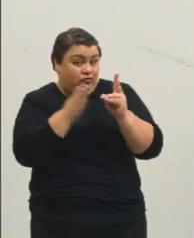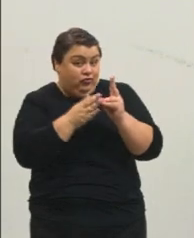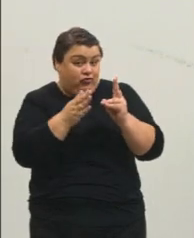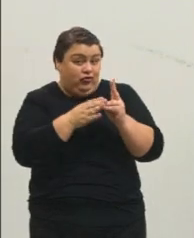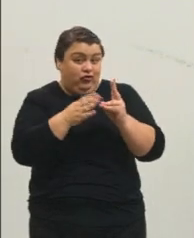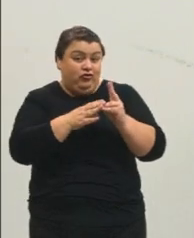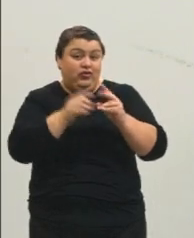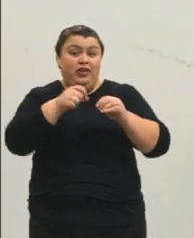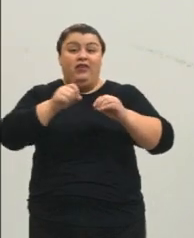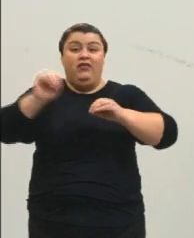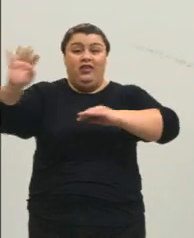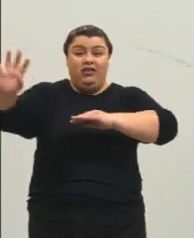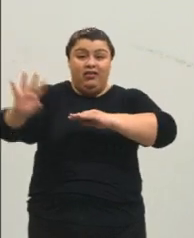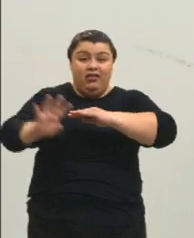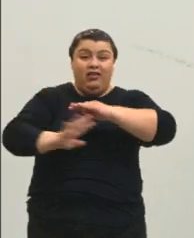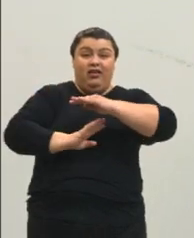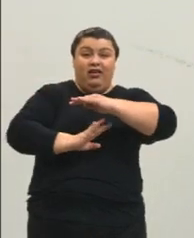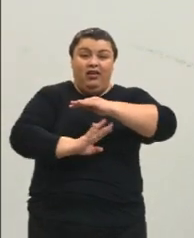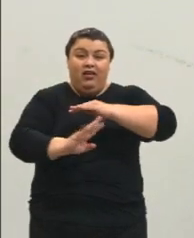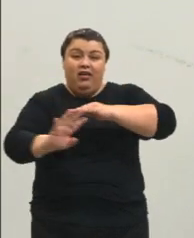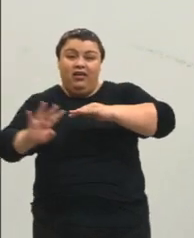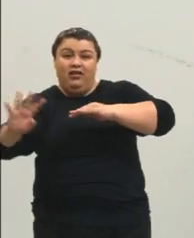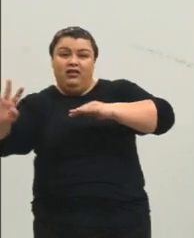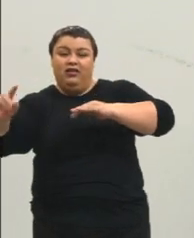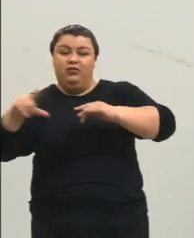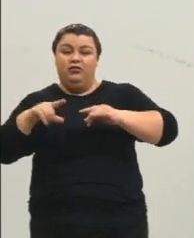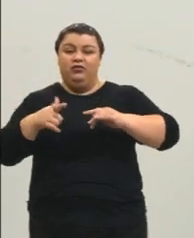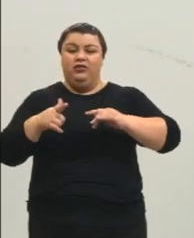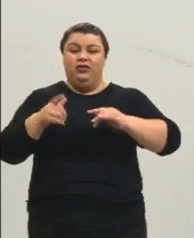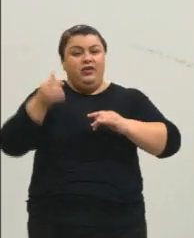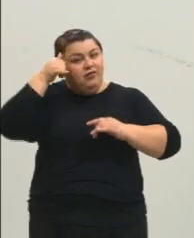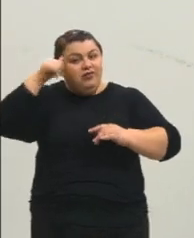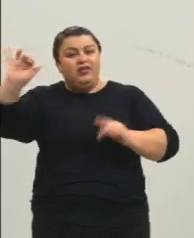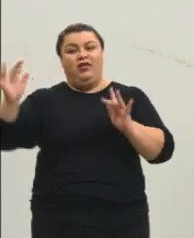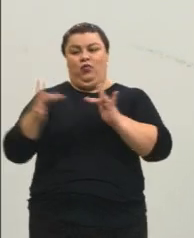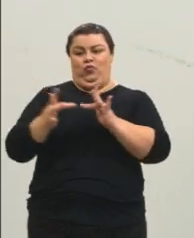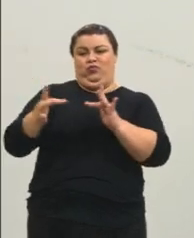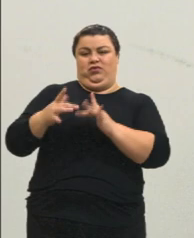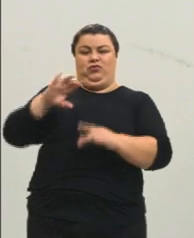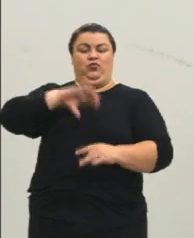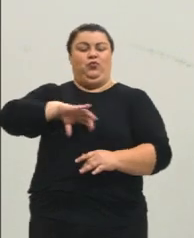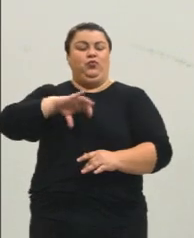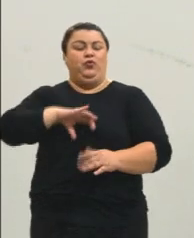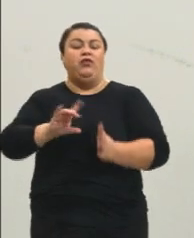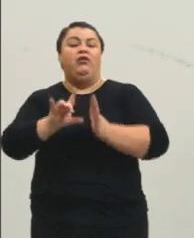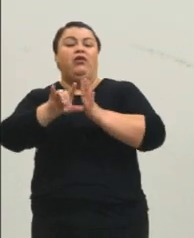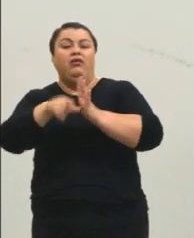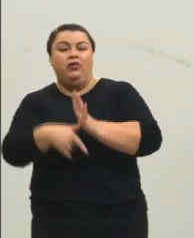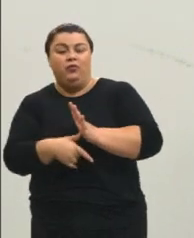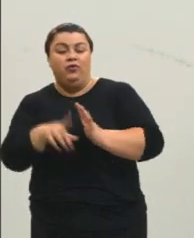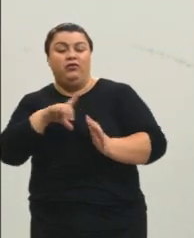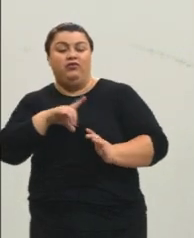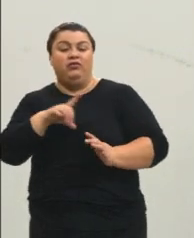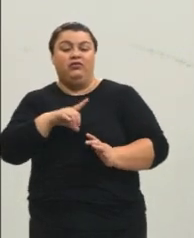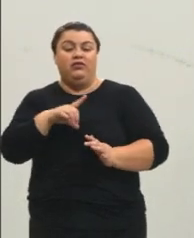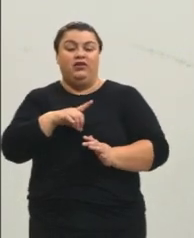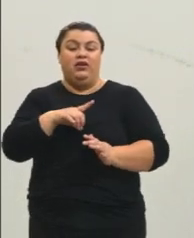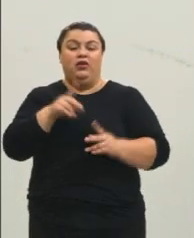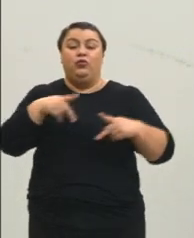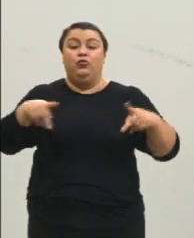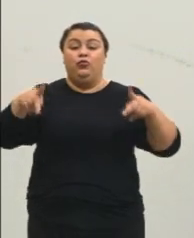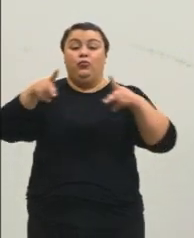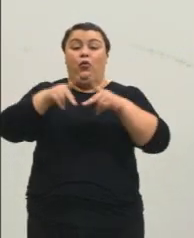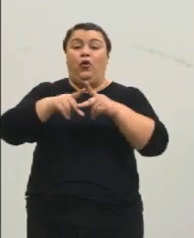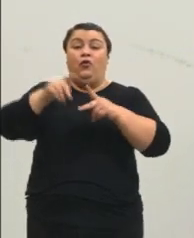povos na tentando fugir tentando evitar o contato com os portugueses depois a gente tem a trazida de